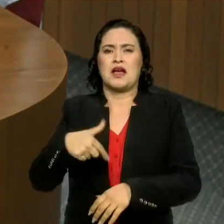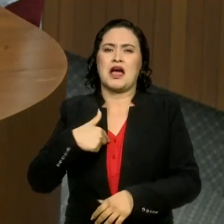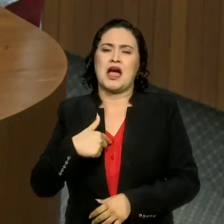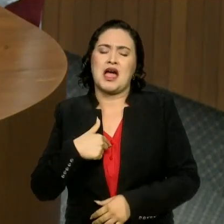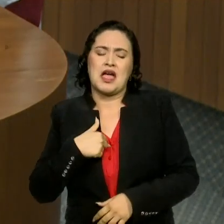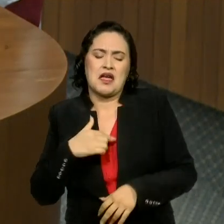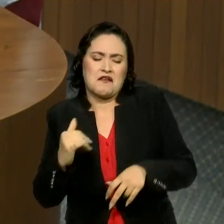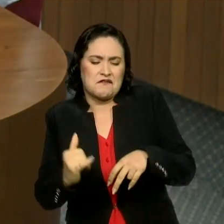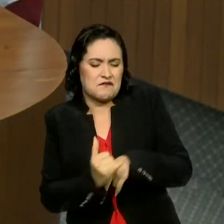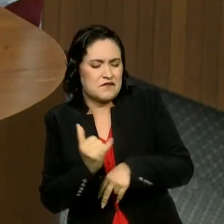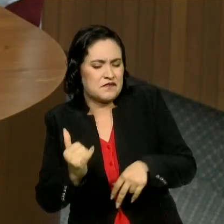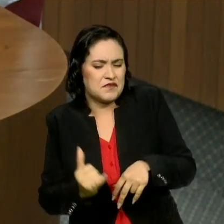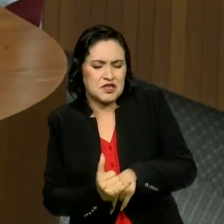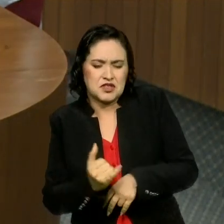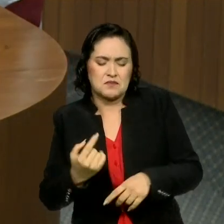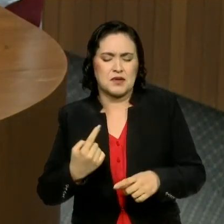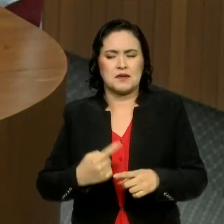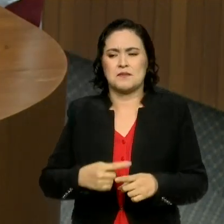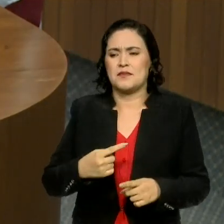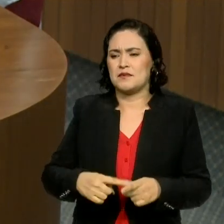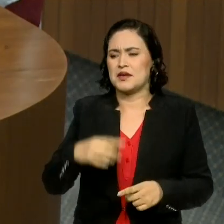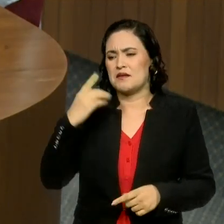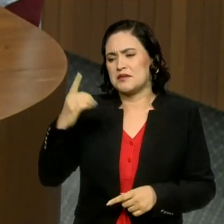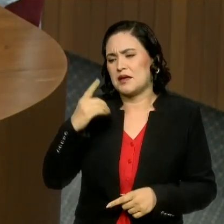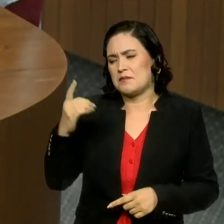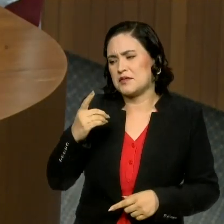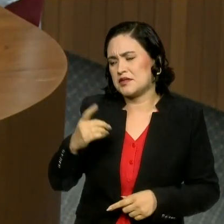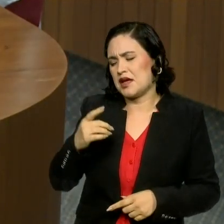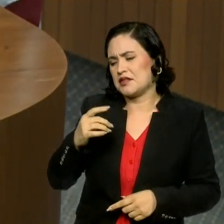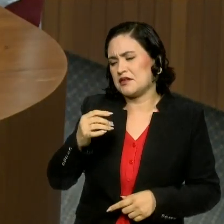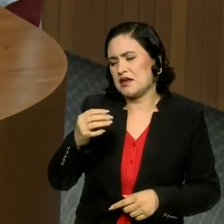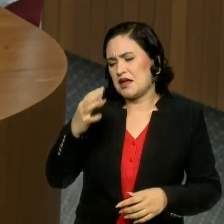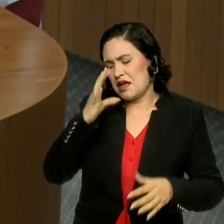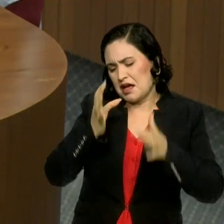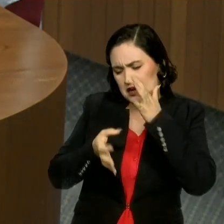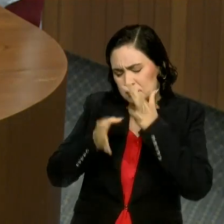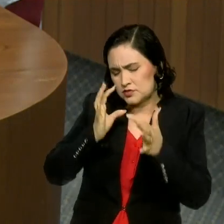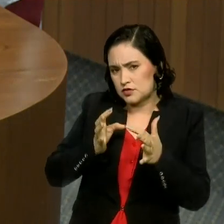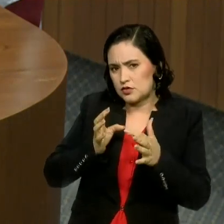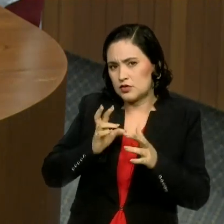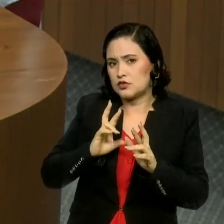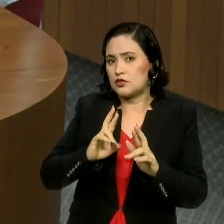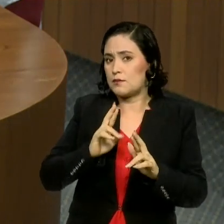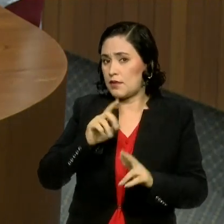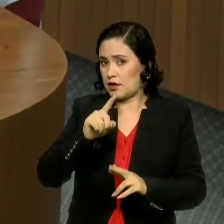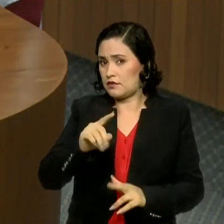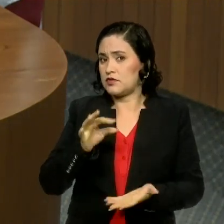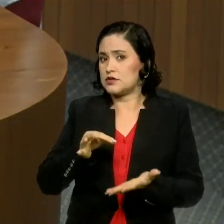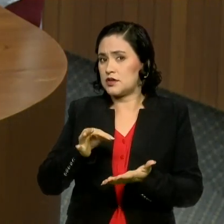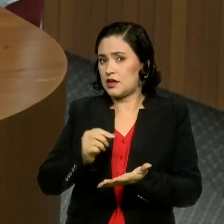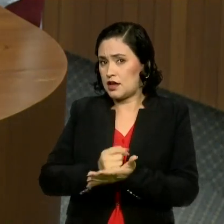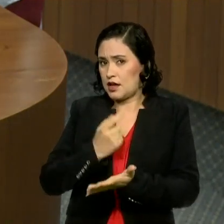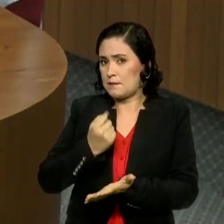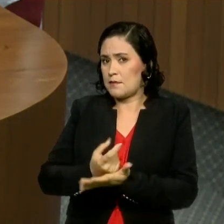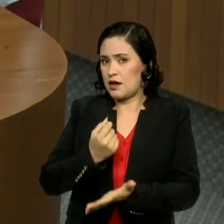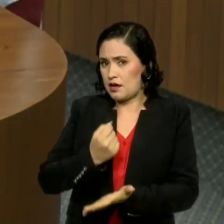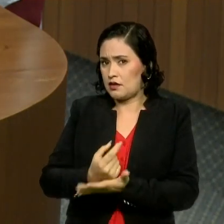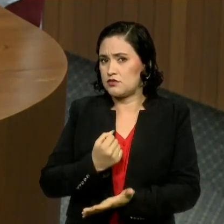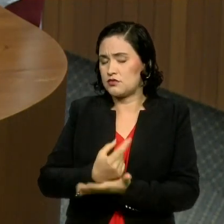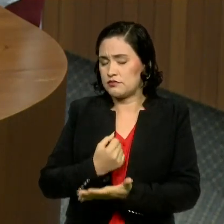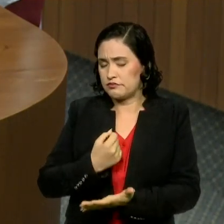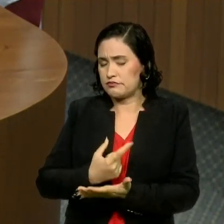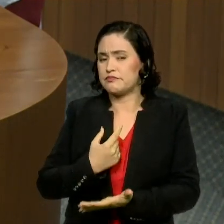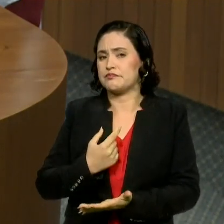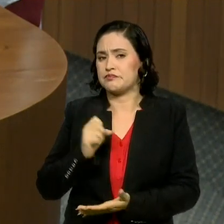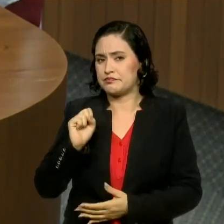Ah, é porque o deputado falou, espero muito que Vossa Excelência tome seu remédio, mesmo, porque está descontrolado. E